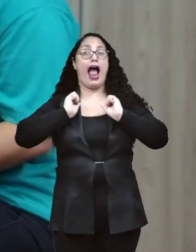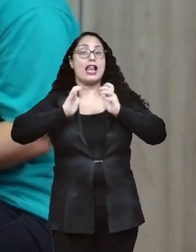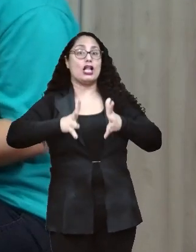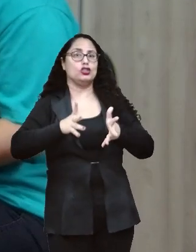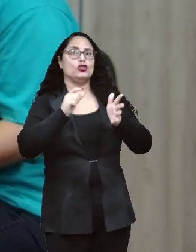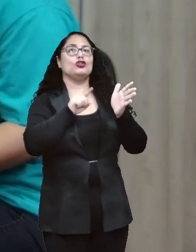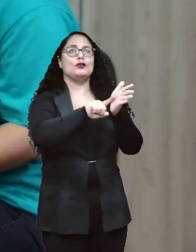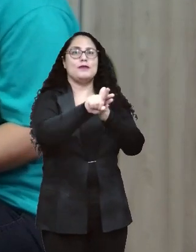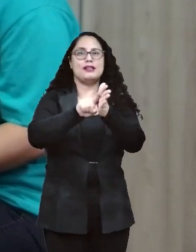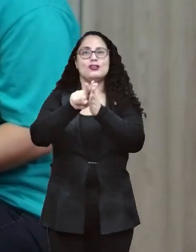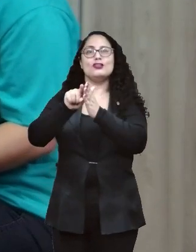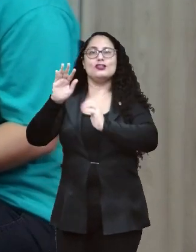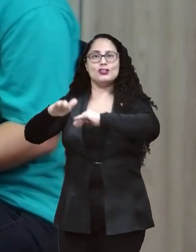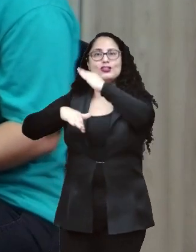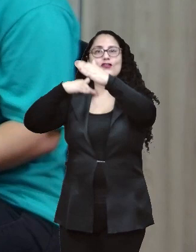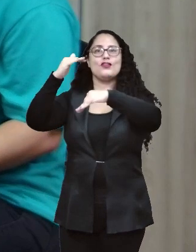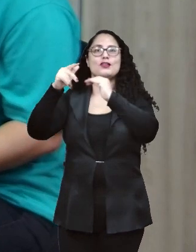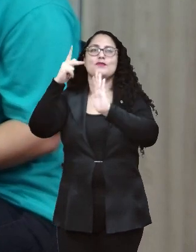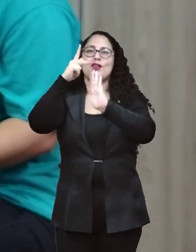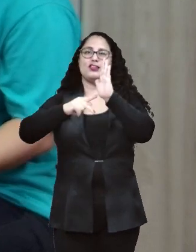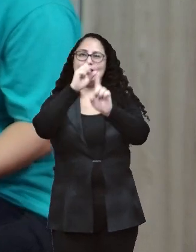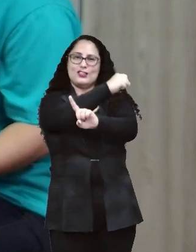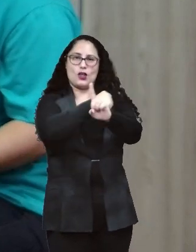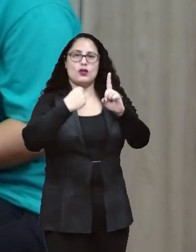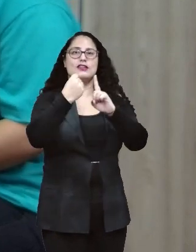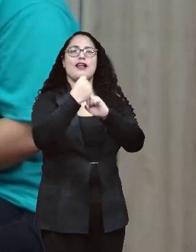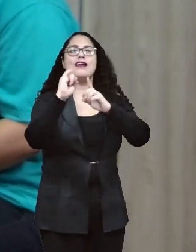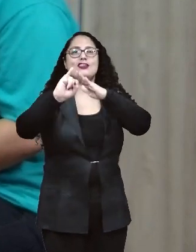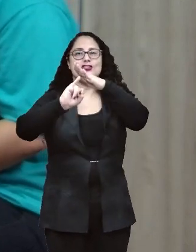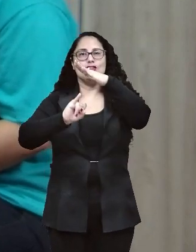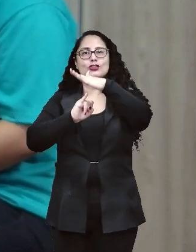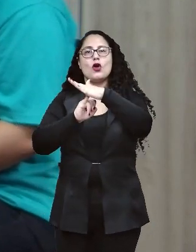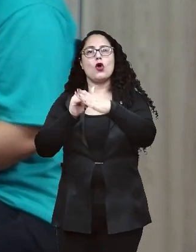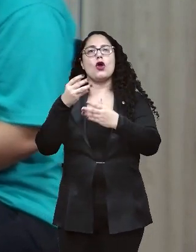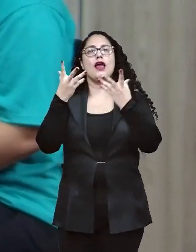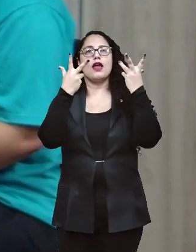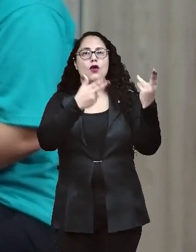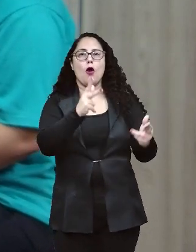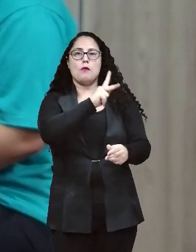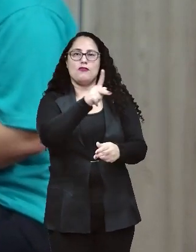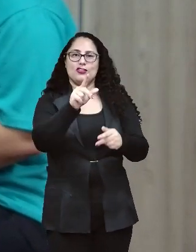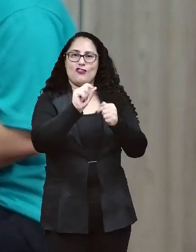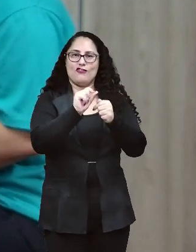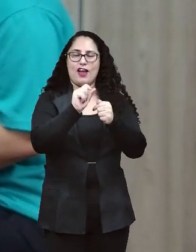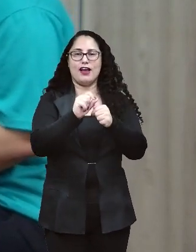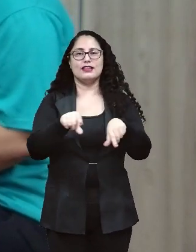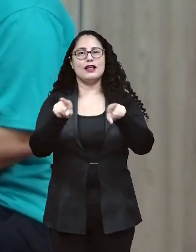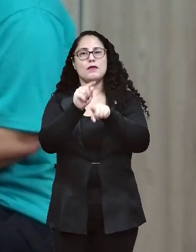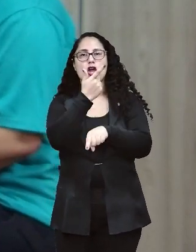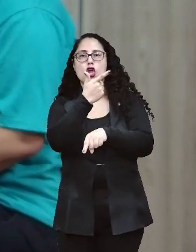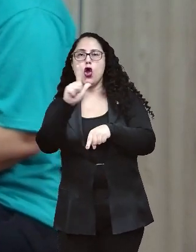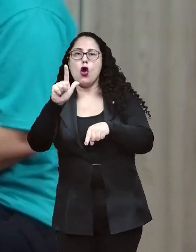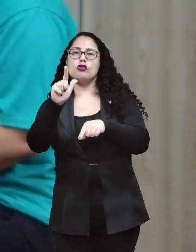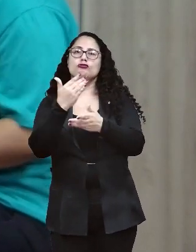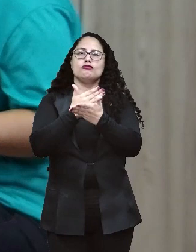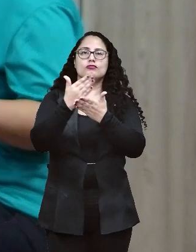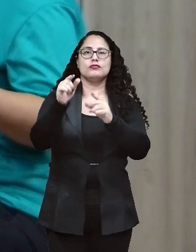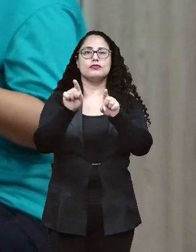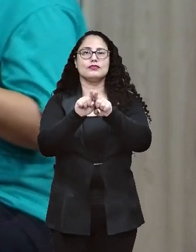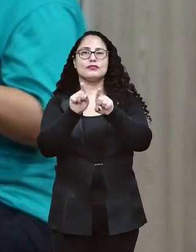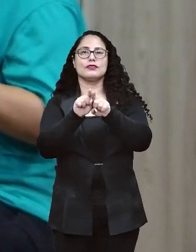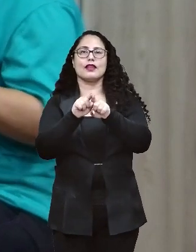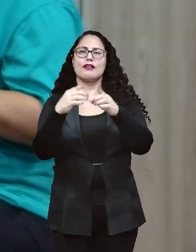de pesquisa, desenvolvimento de projetos sociais e institucionais como o professor faz, né? E com outras iniciativas